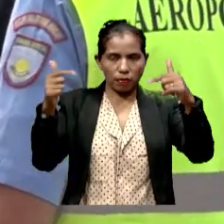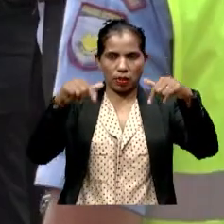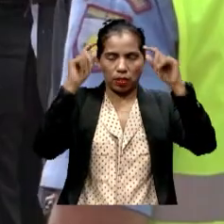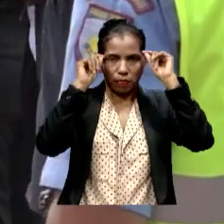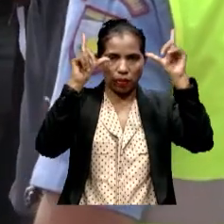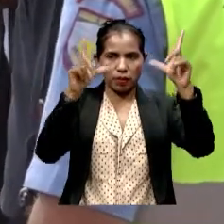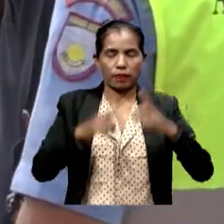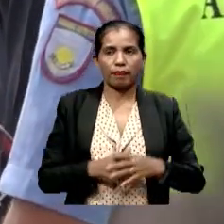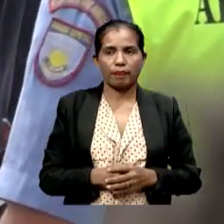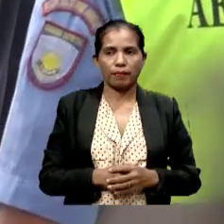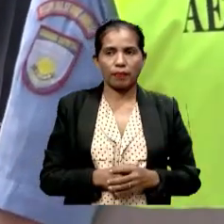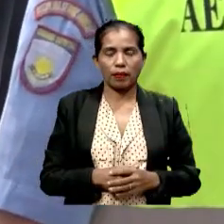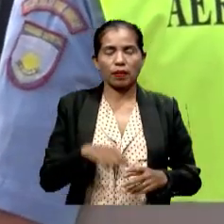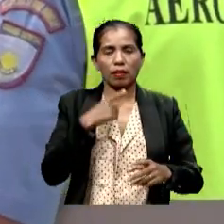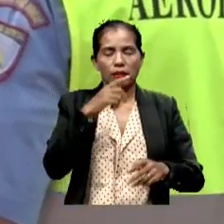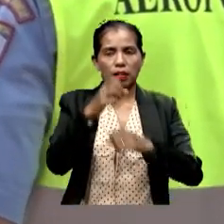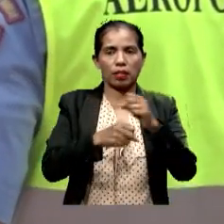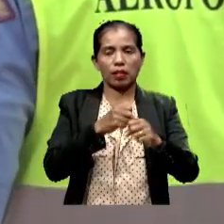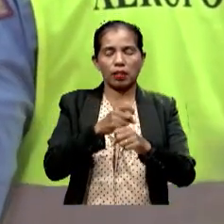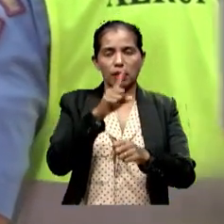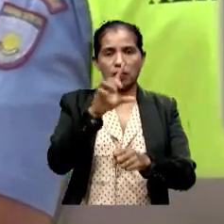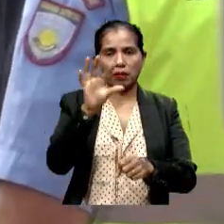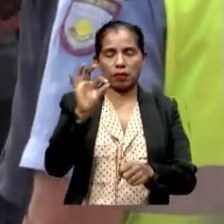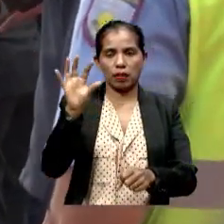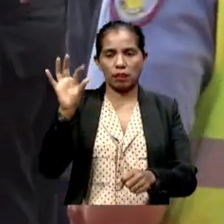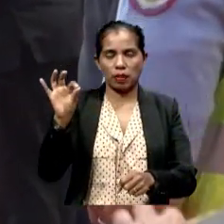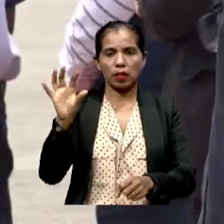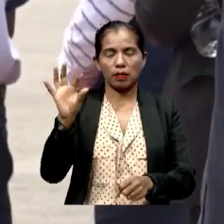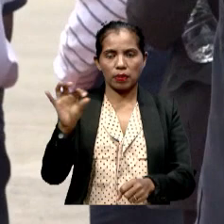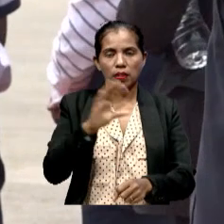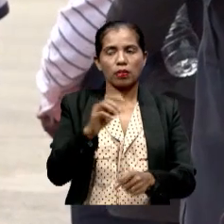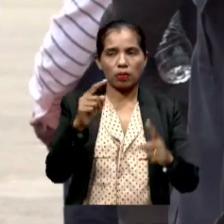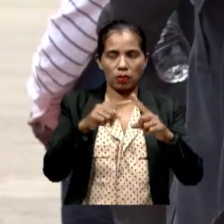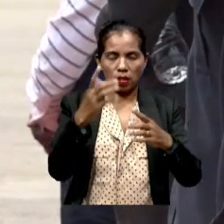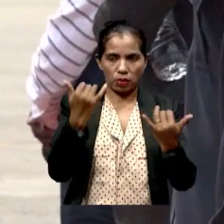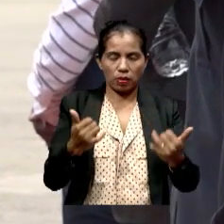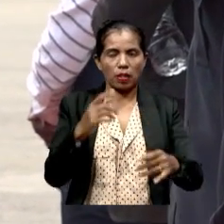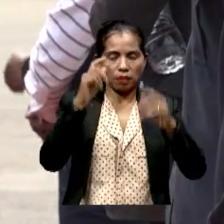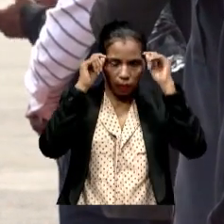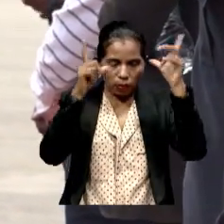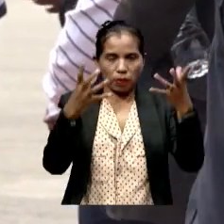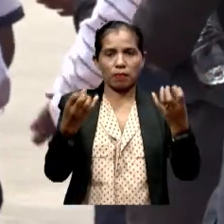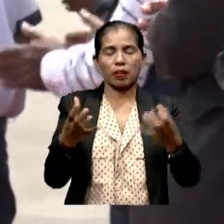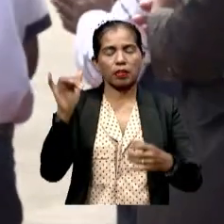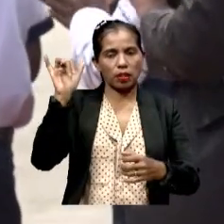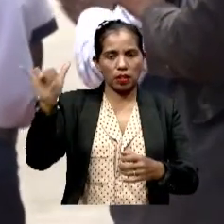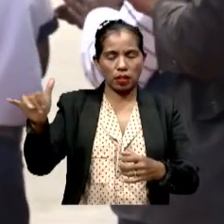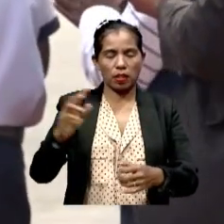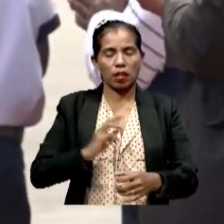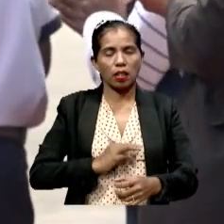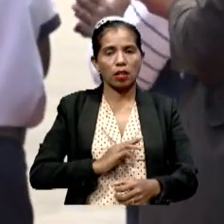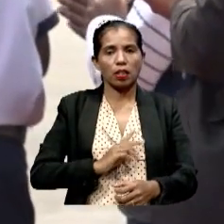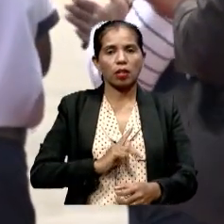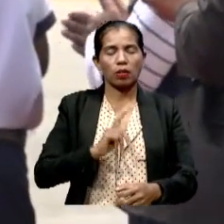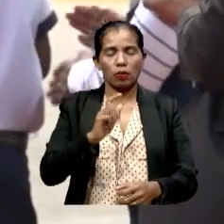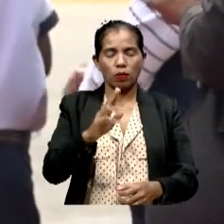Leste. Konsekuensi usitin ring ida tu sia sen nurasensia mos toihin loron timuruan lubuk ida se iha atembuan mos Jakarta